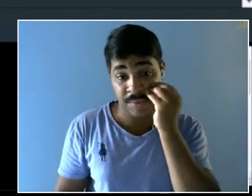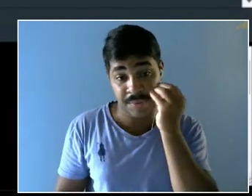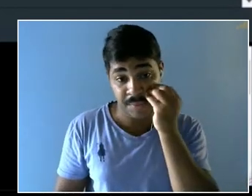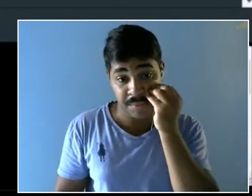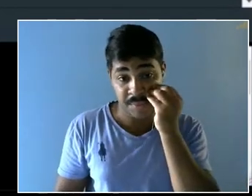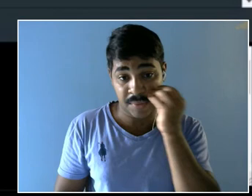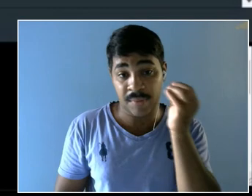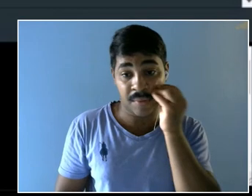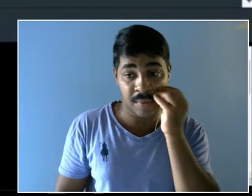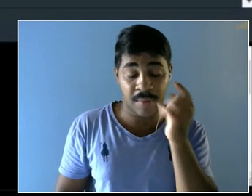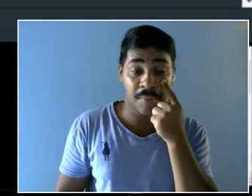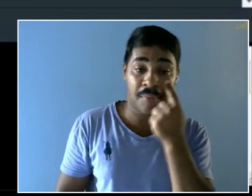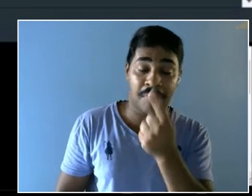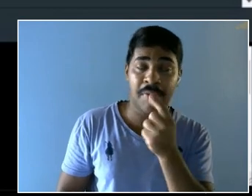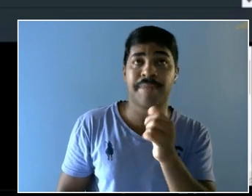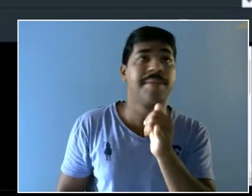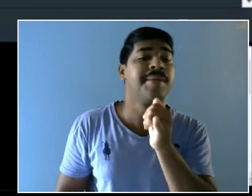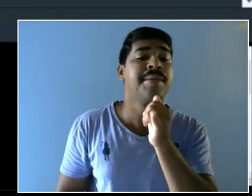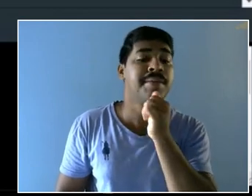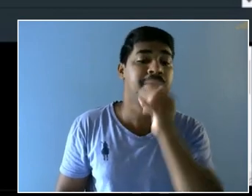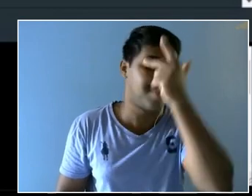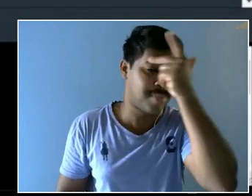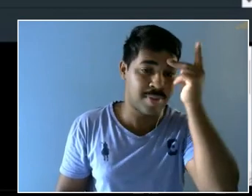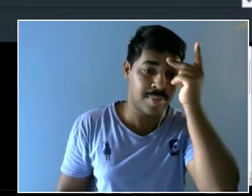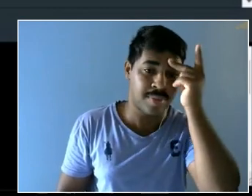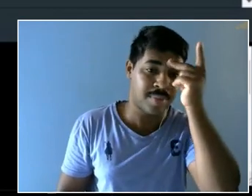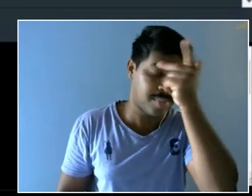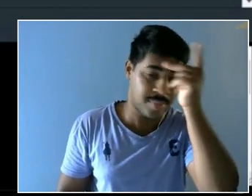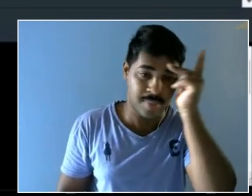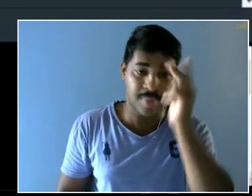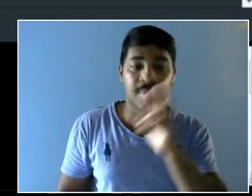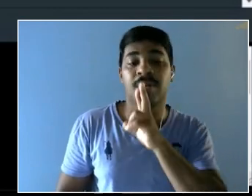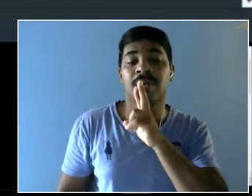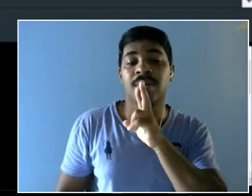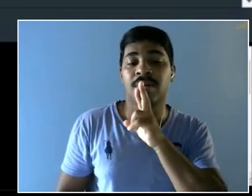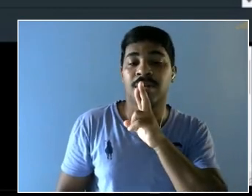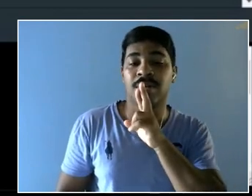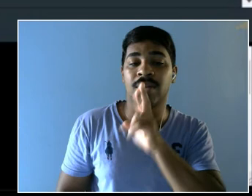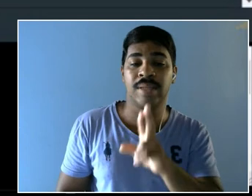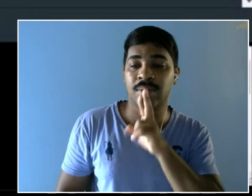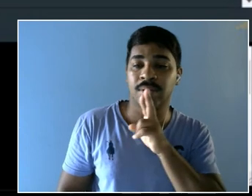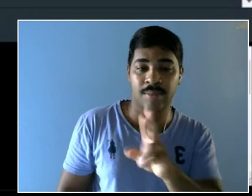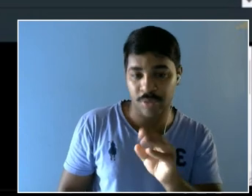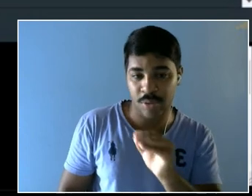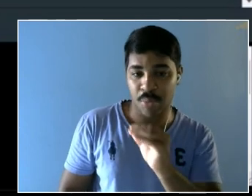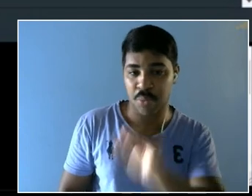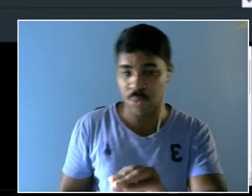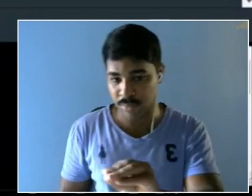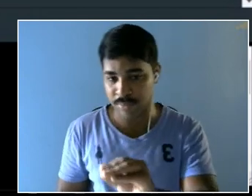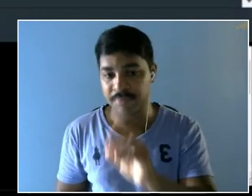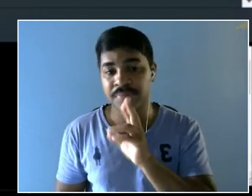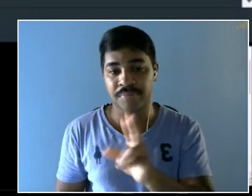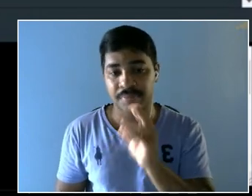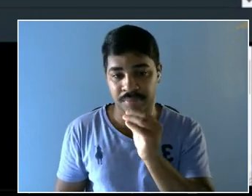valor válido ou não e ficar pedindo para ele inserir um valor válido enquanto for inválido, ele repetir isso.